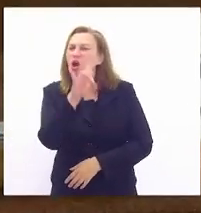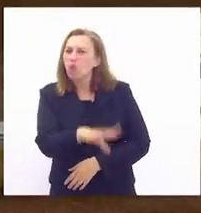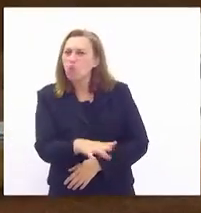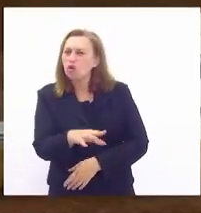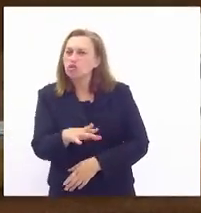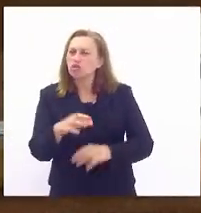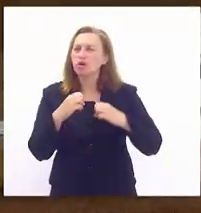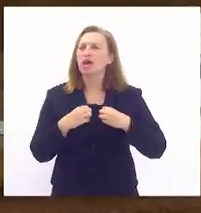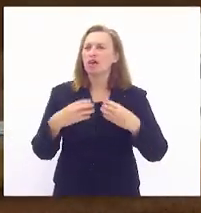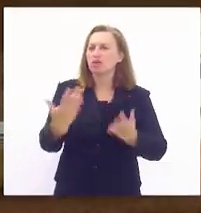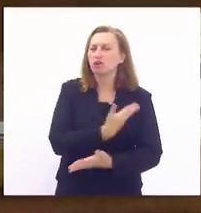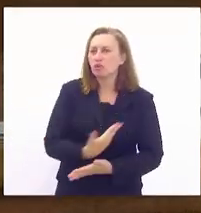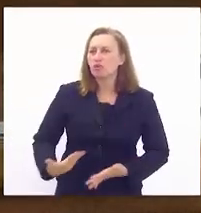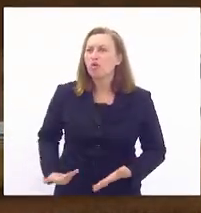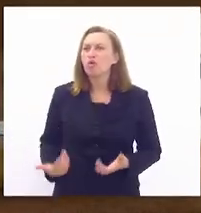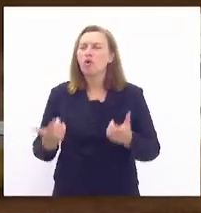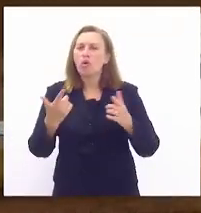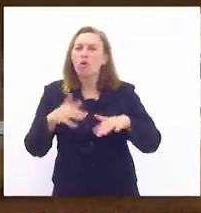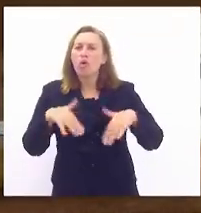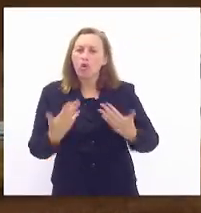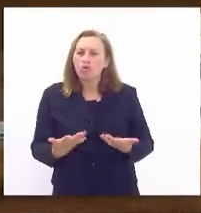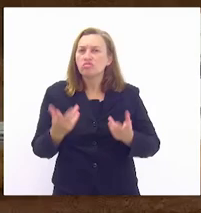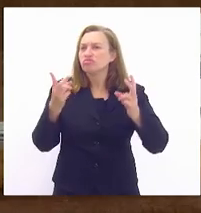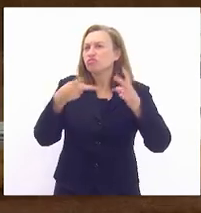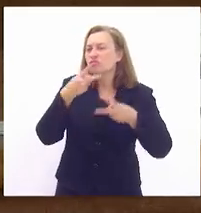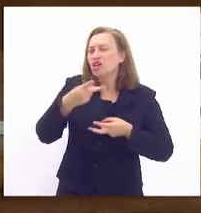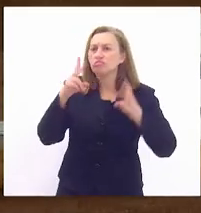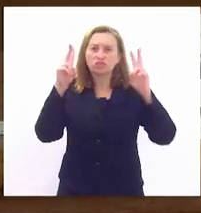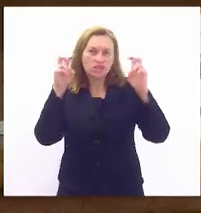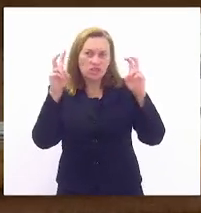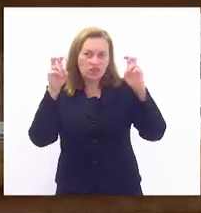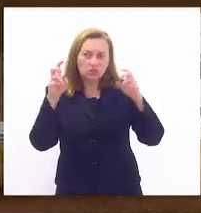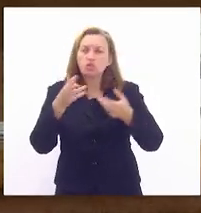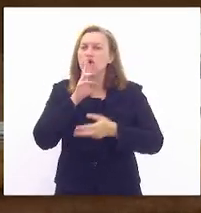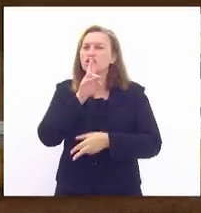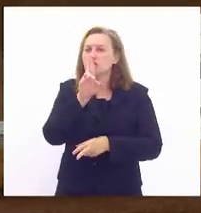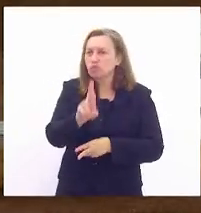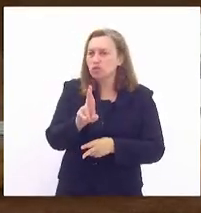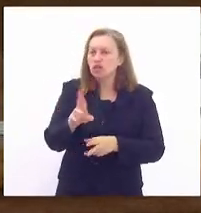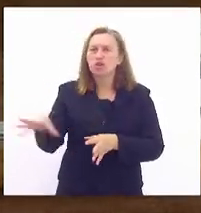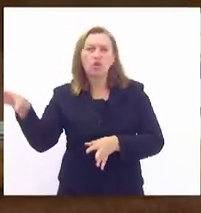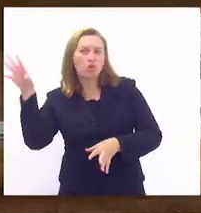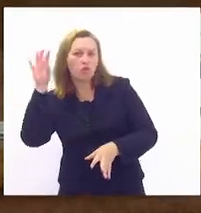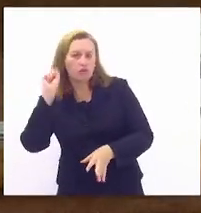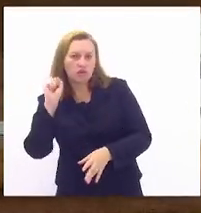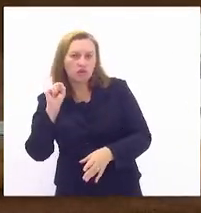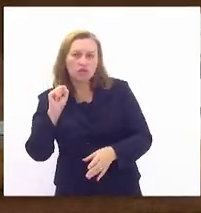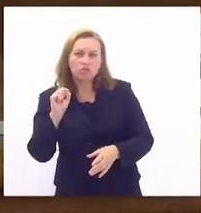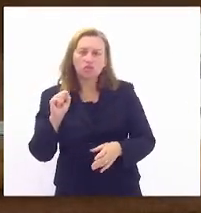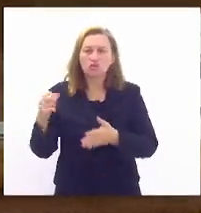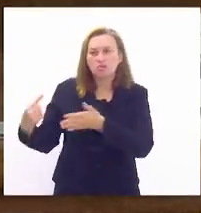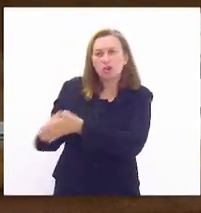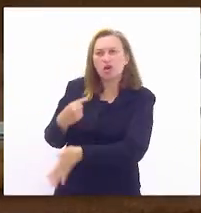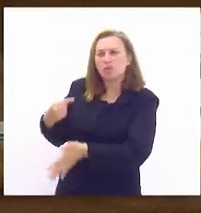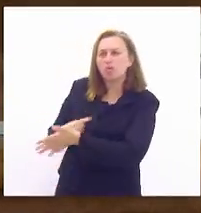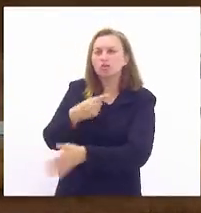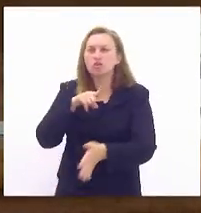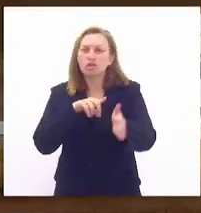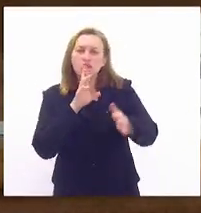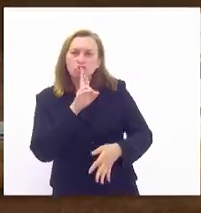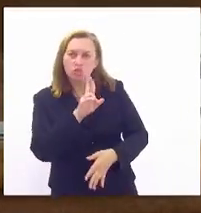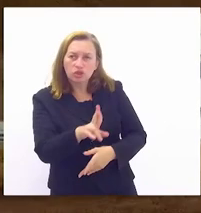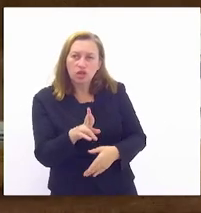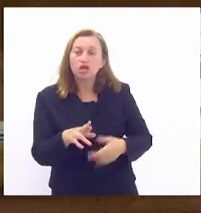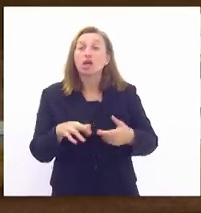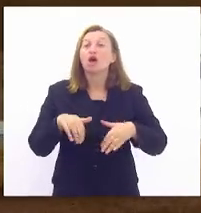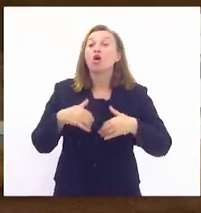audiência pública, onde tratamos desse assunto, né, respondendo, ouvindo aos questionamentos que aqui foram feitos.